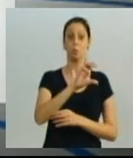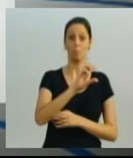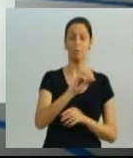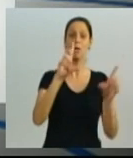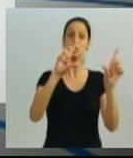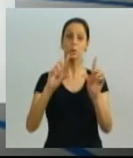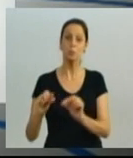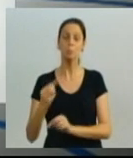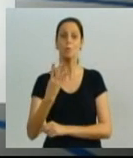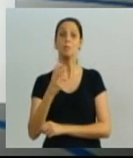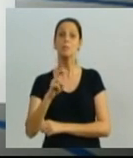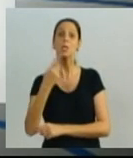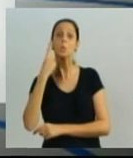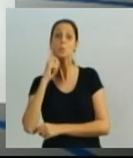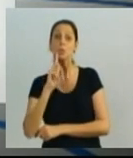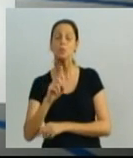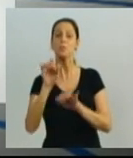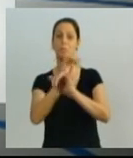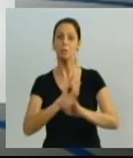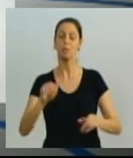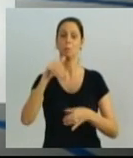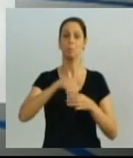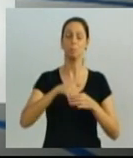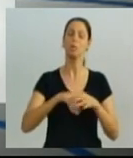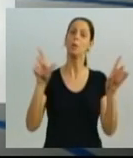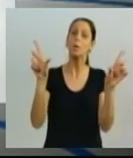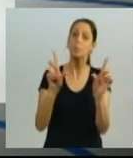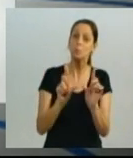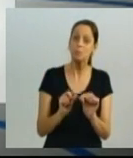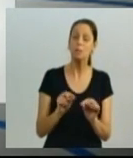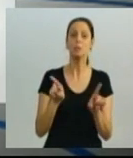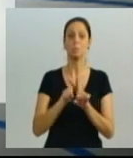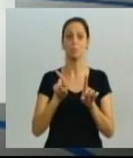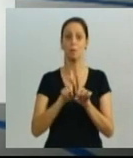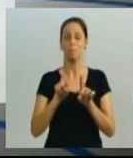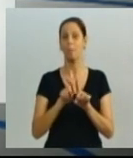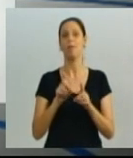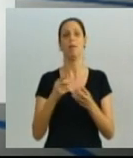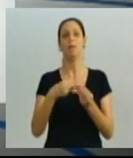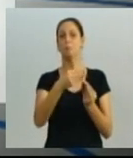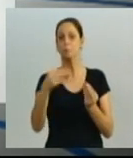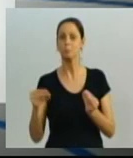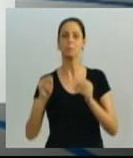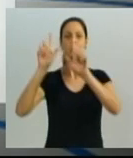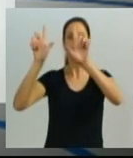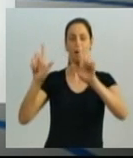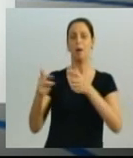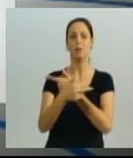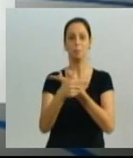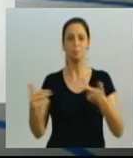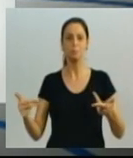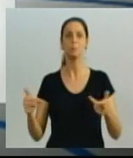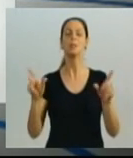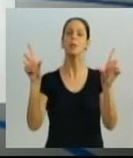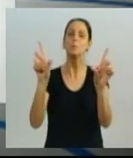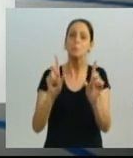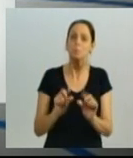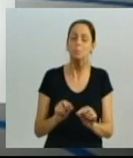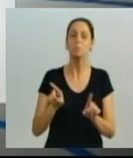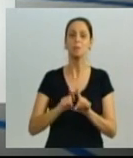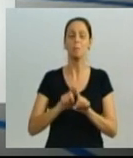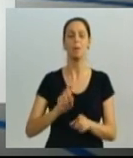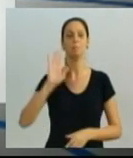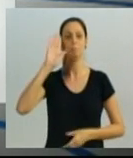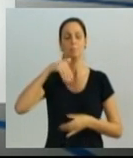dias da campanha eleitoral, reduzindo aqui e reduzindo a aparição, mesmo, brincando aqui, reduzindo a aparição dos